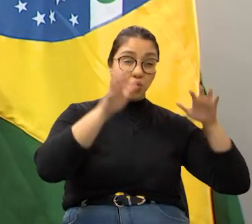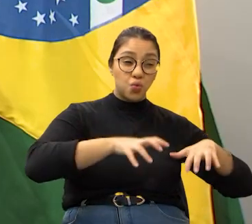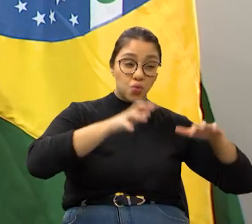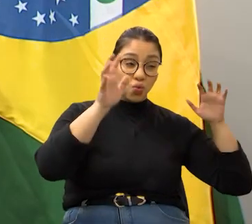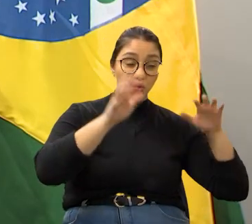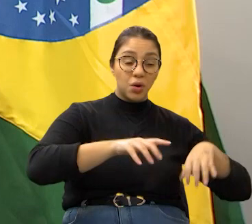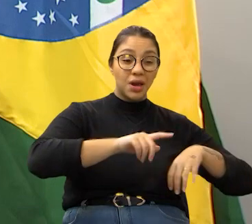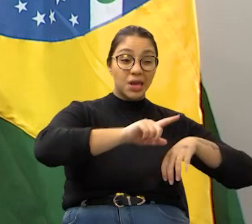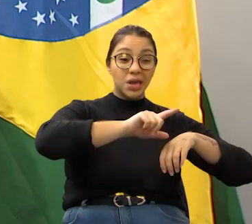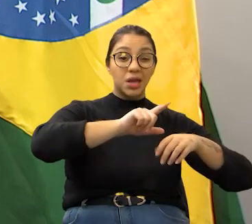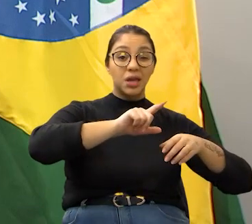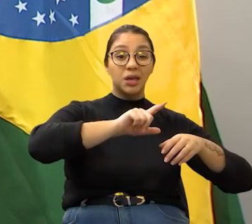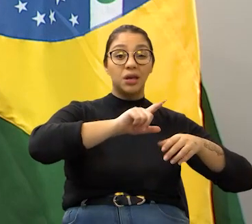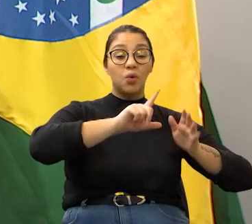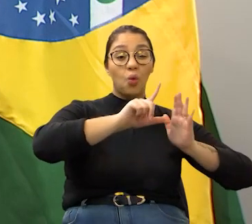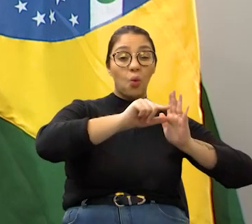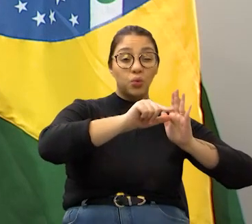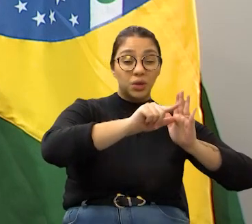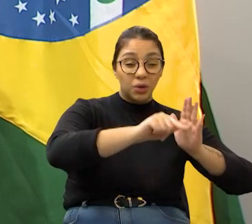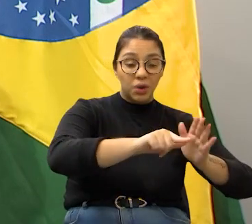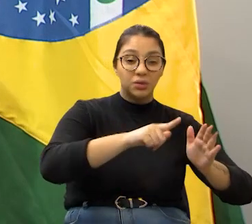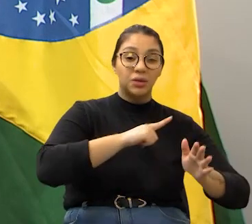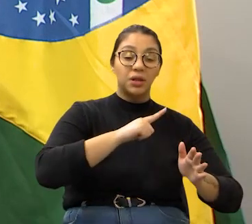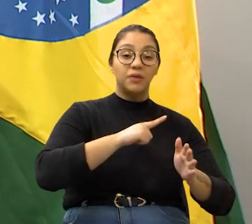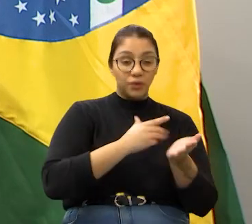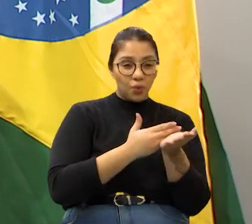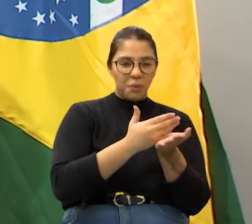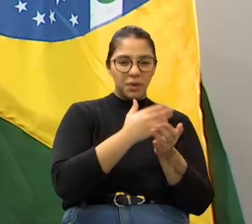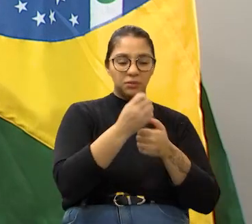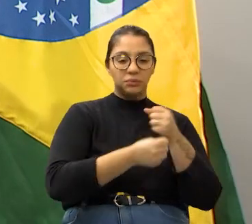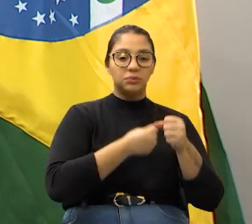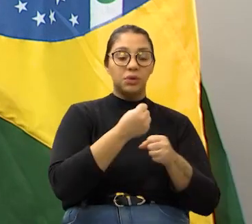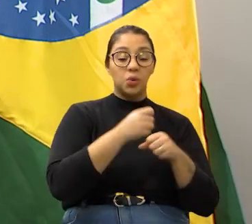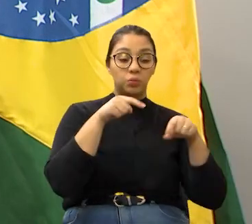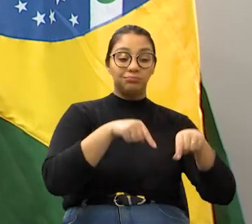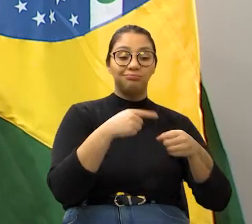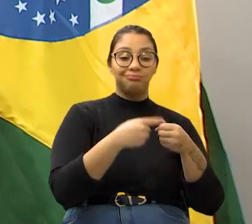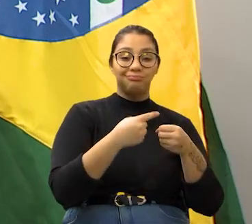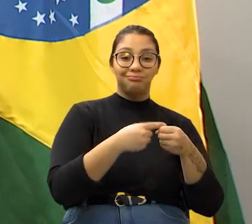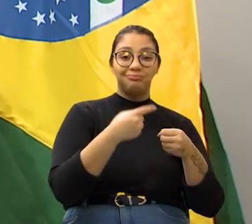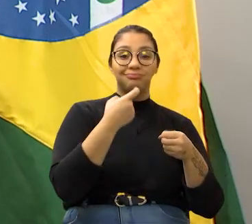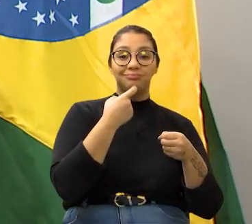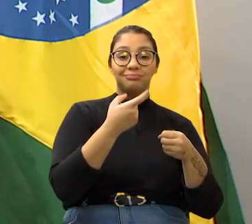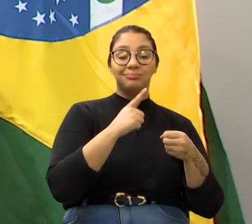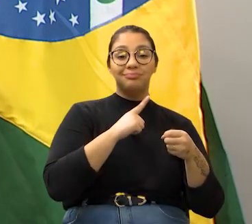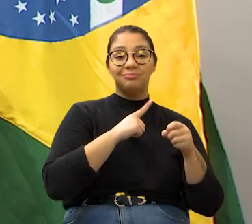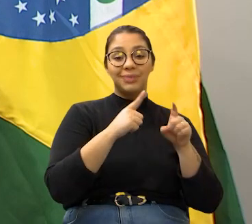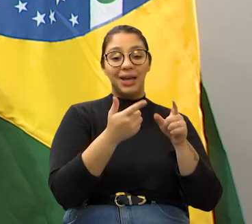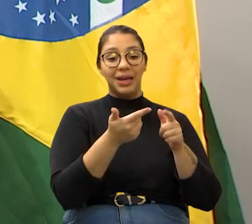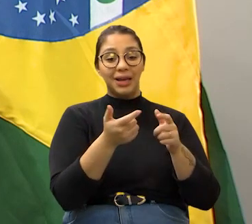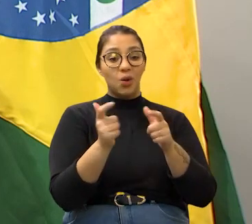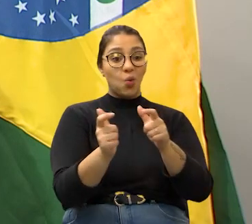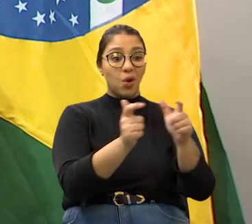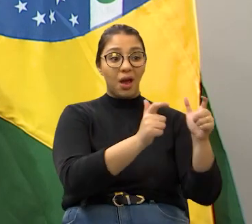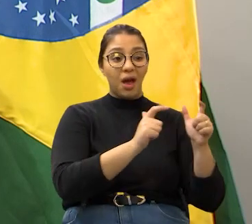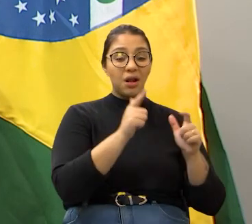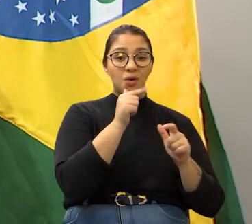que as chuvas desse início de ano trouxeram, tanto para Campinas, vários pontos de inundação,